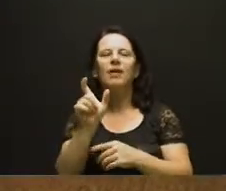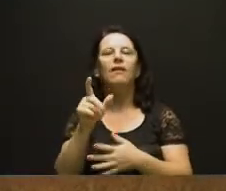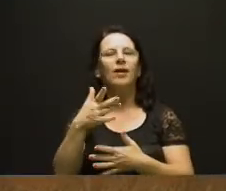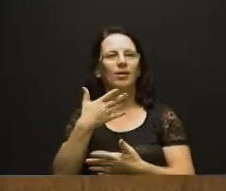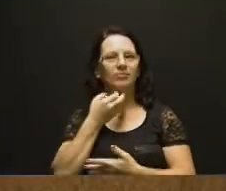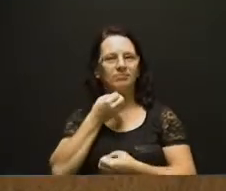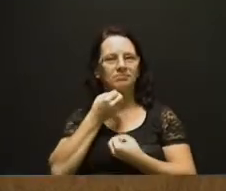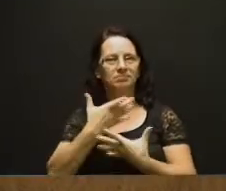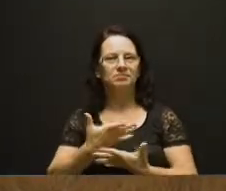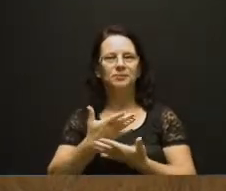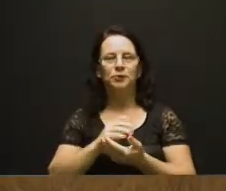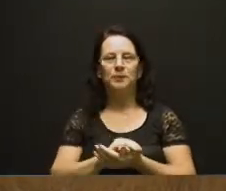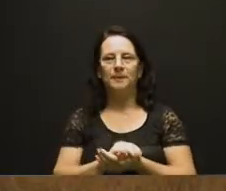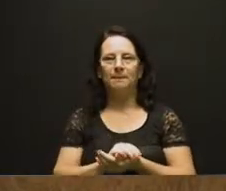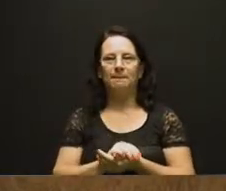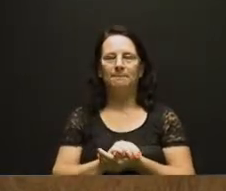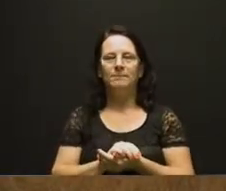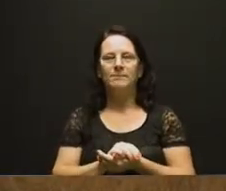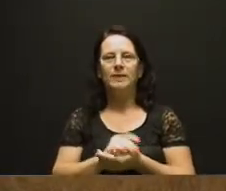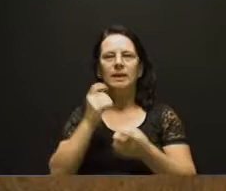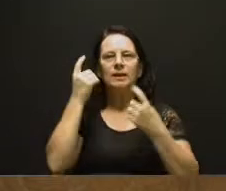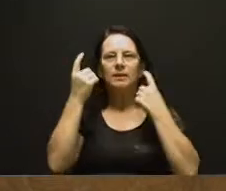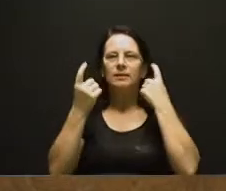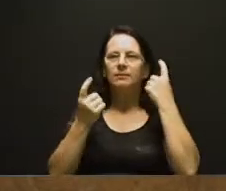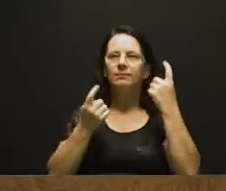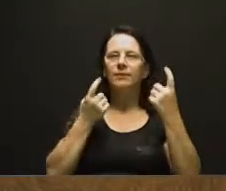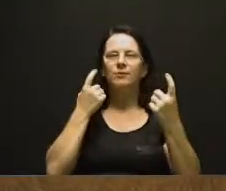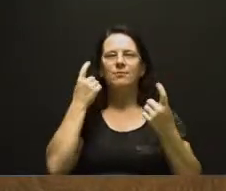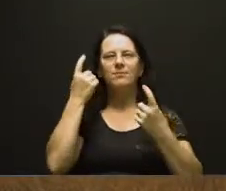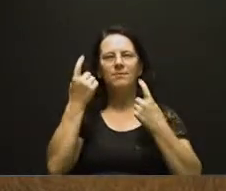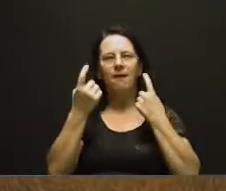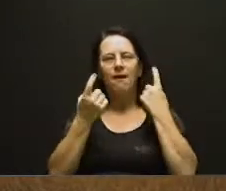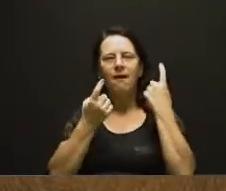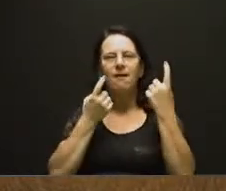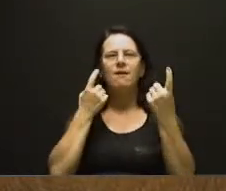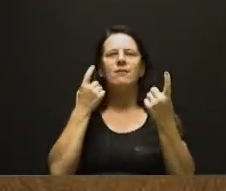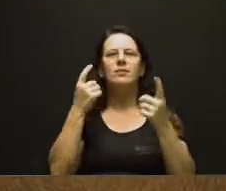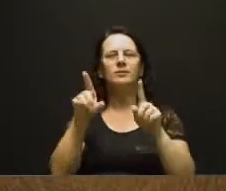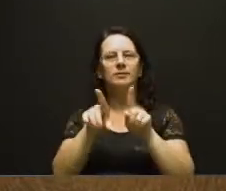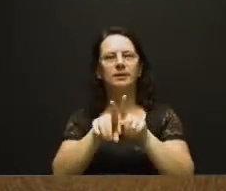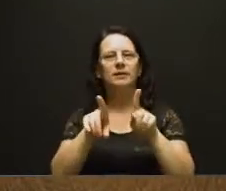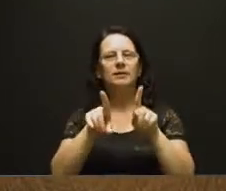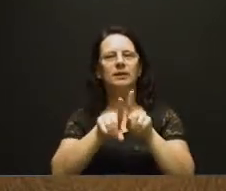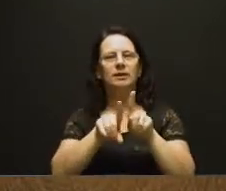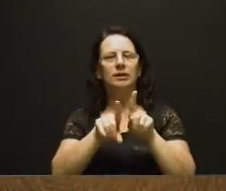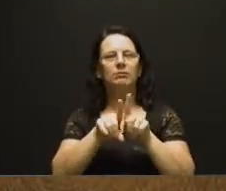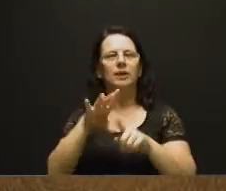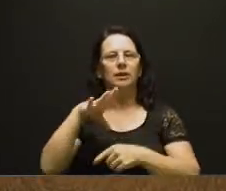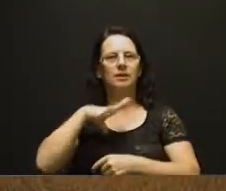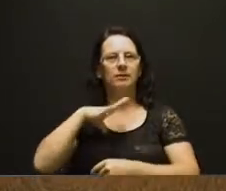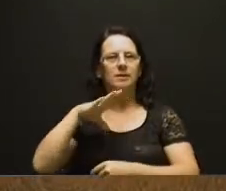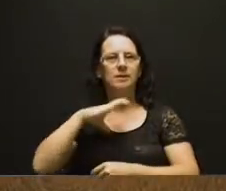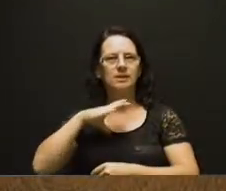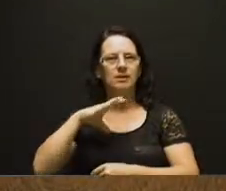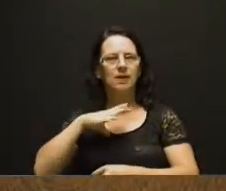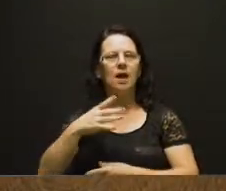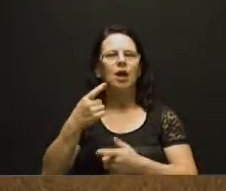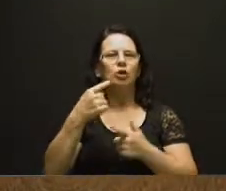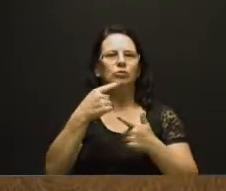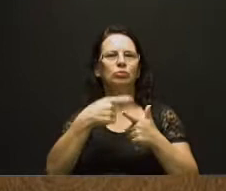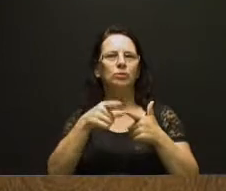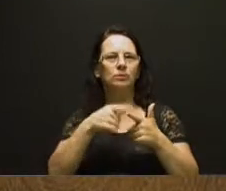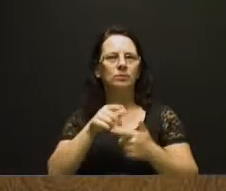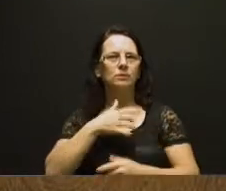sempre preocupado também com as questões a nossa cidade não só na questão da